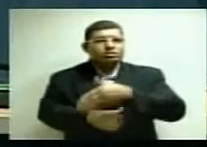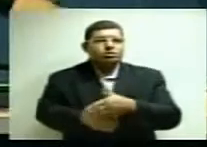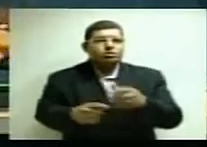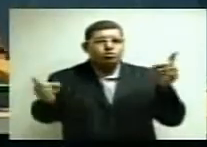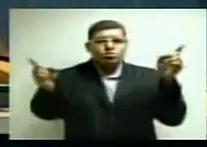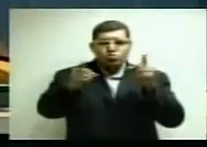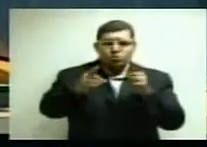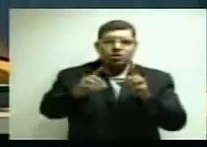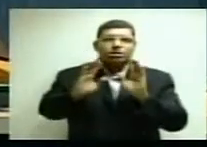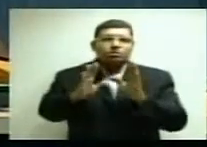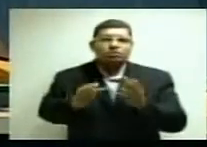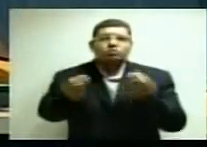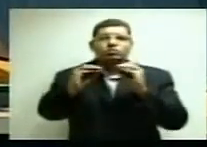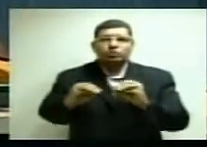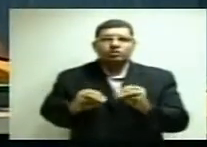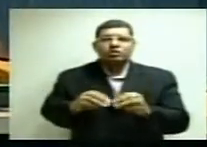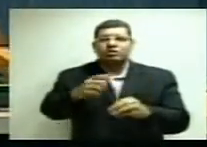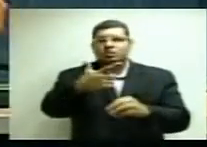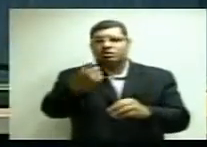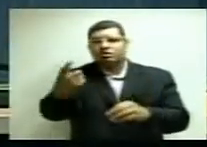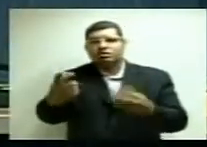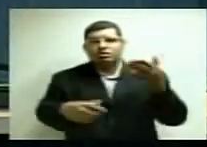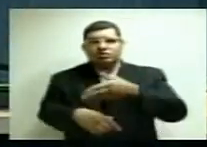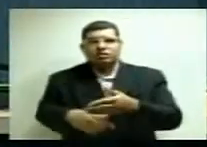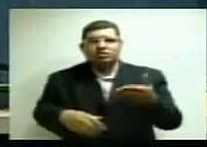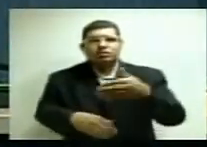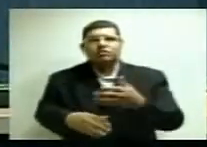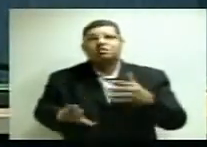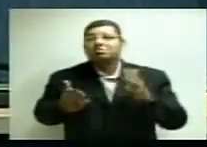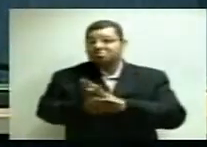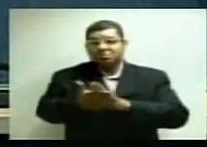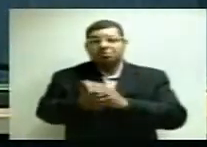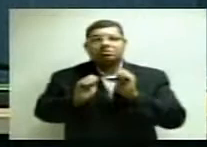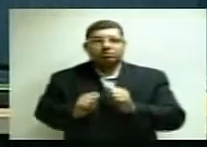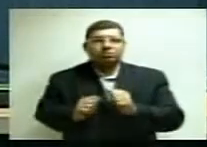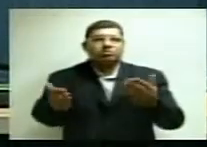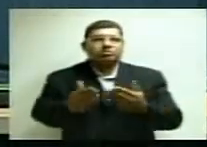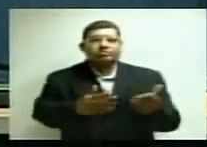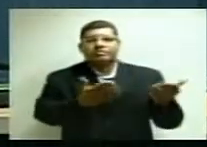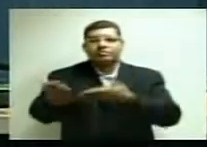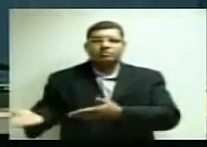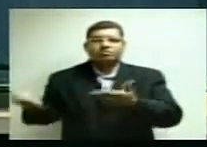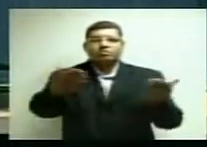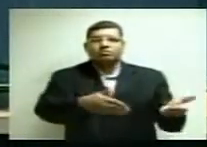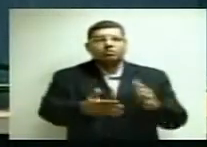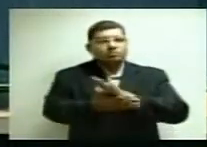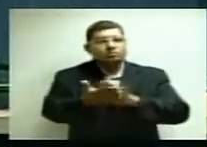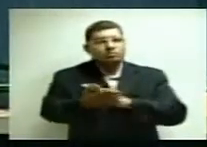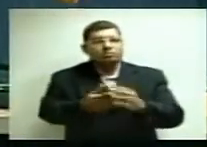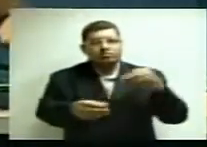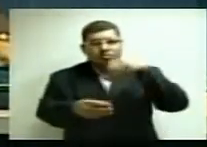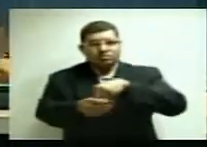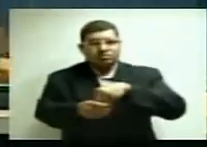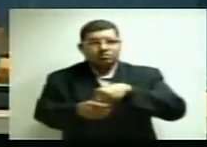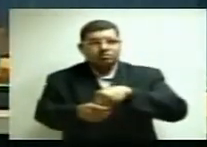ônibus pequenos, já colocou em 120 ônibus porta do lado esquerdo, para que eles possam sair da faixa da direita e ir para